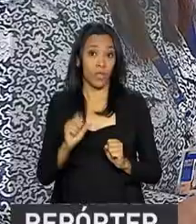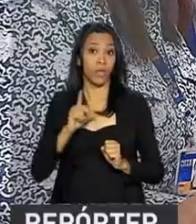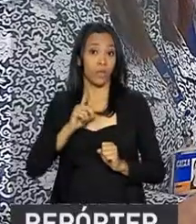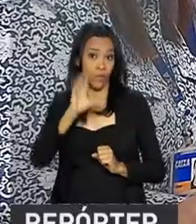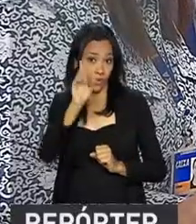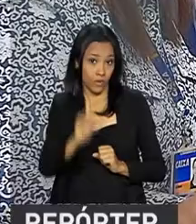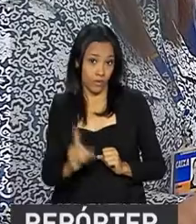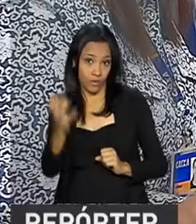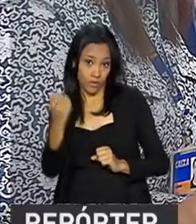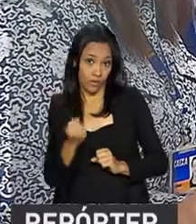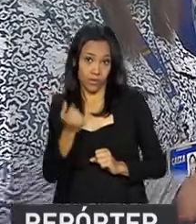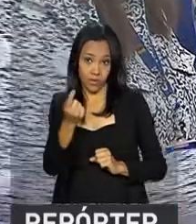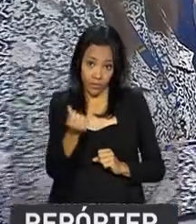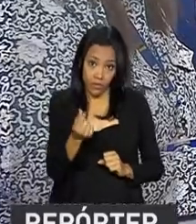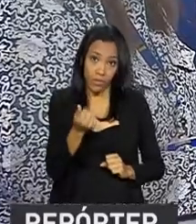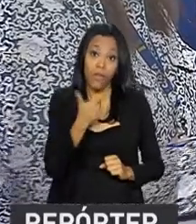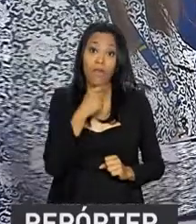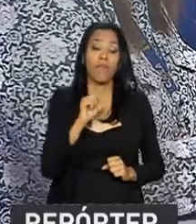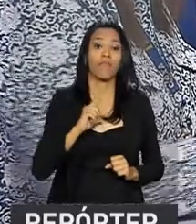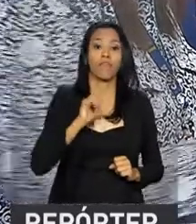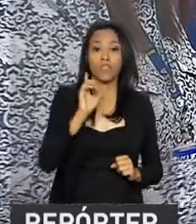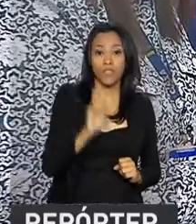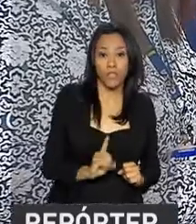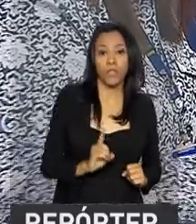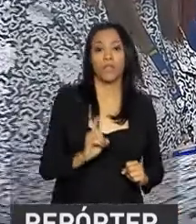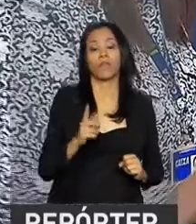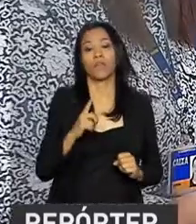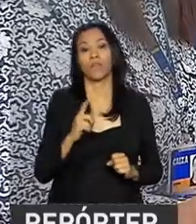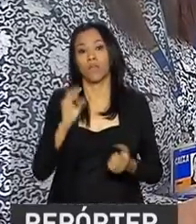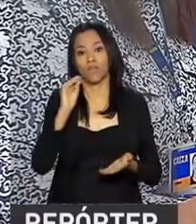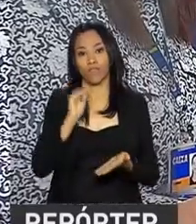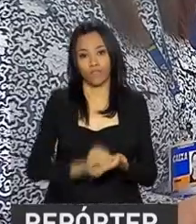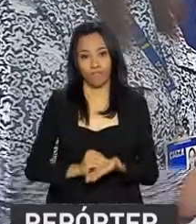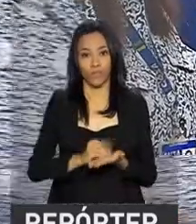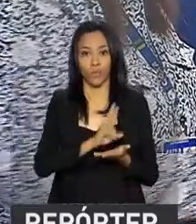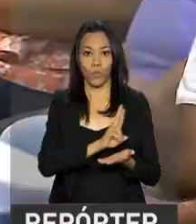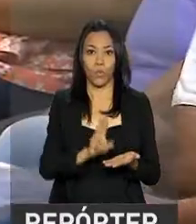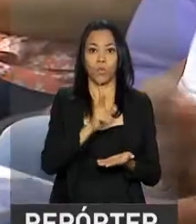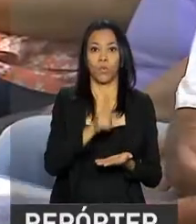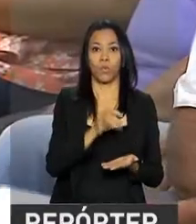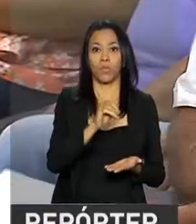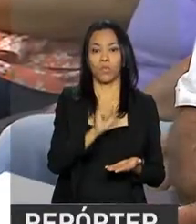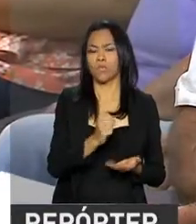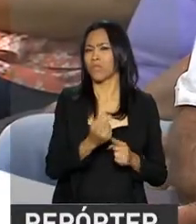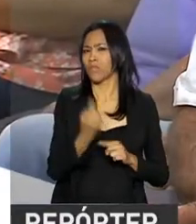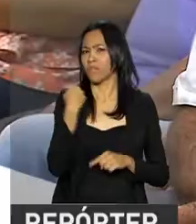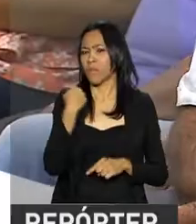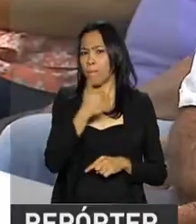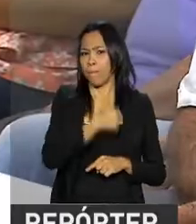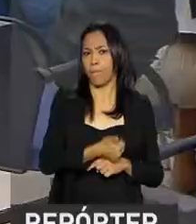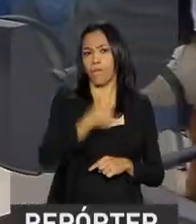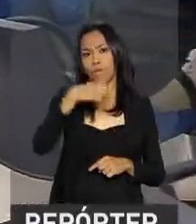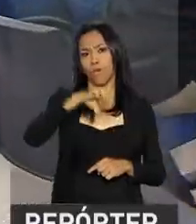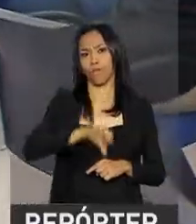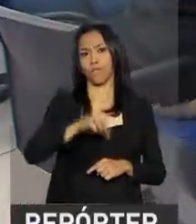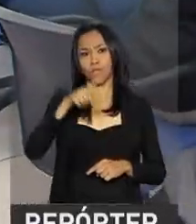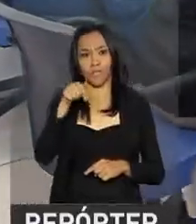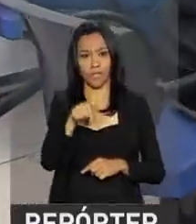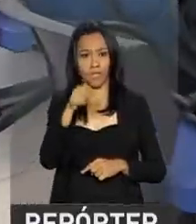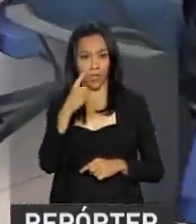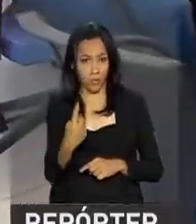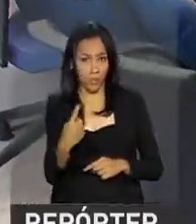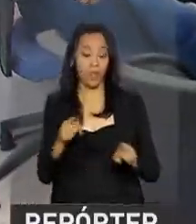tem direito ao saque os trabalhadores com cadastro no fundo pis pasep entre 1981 e